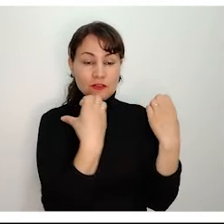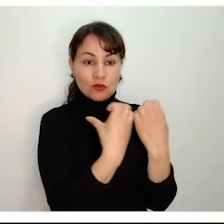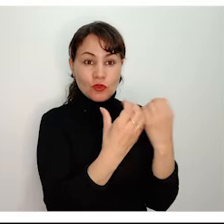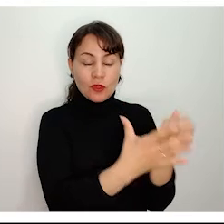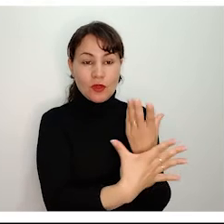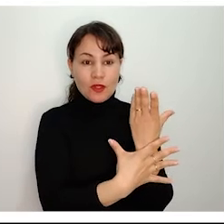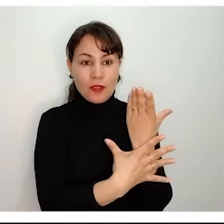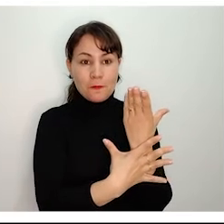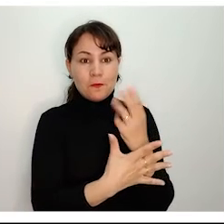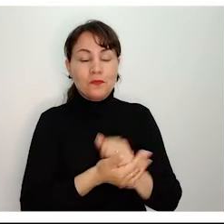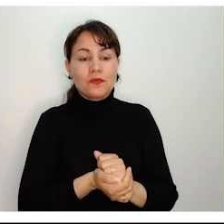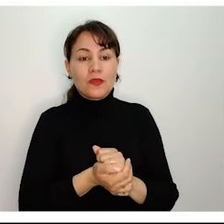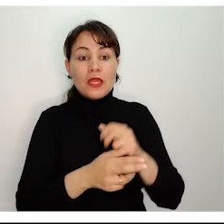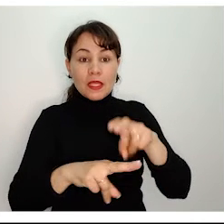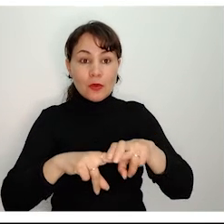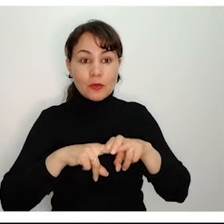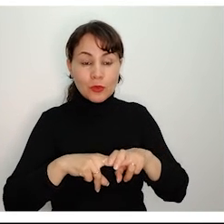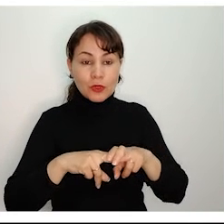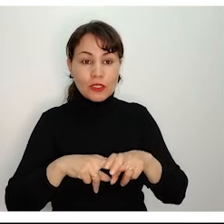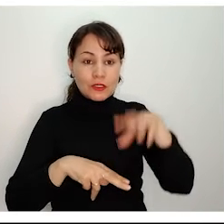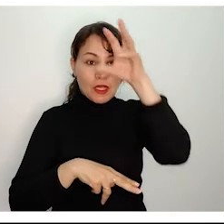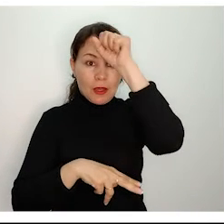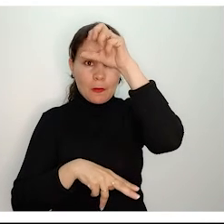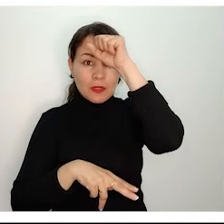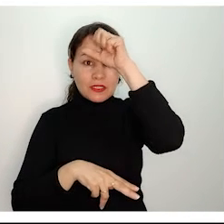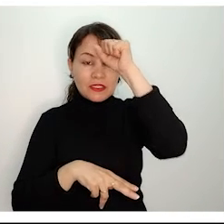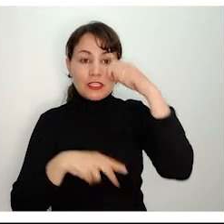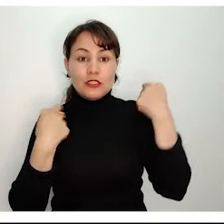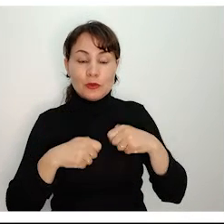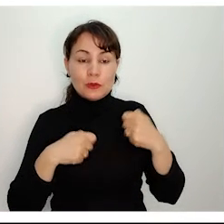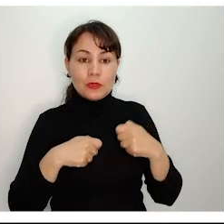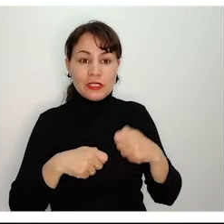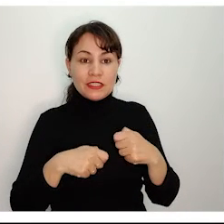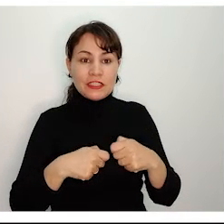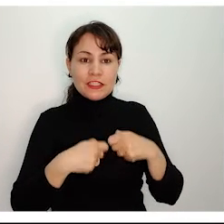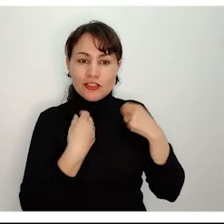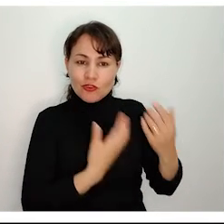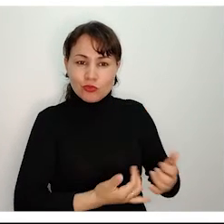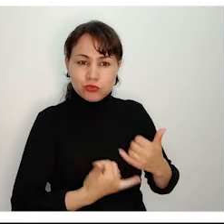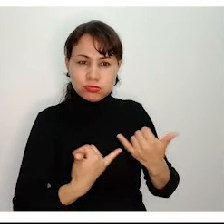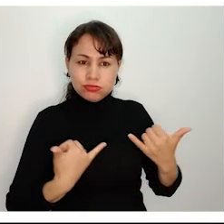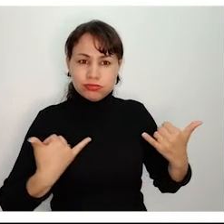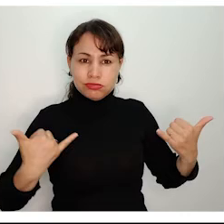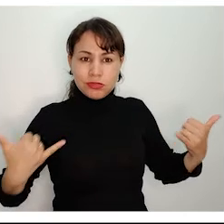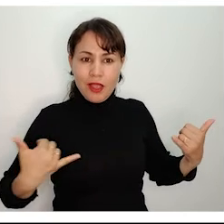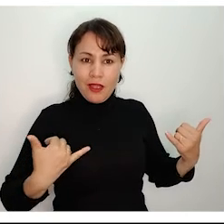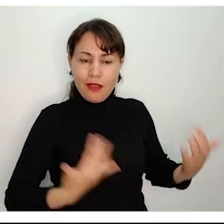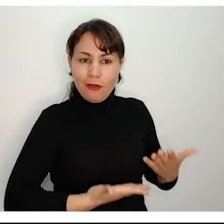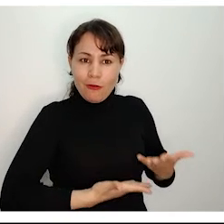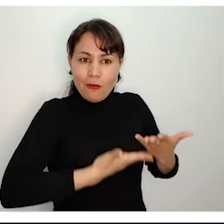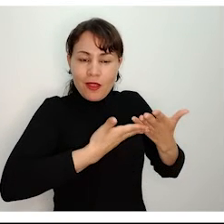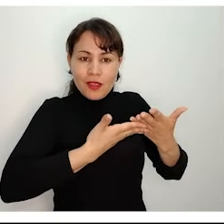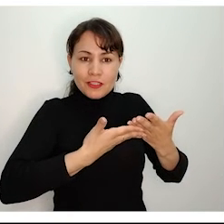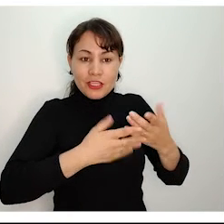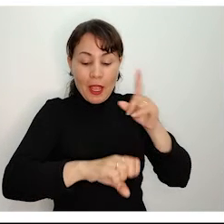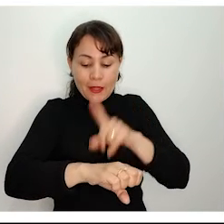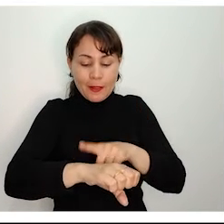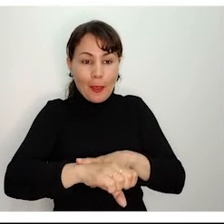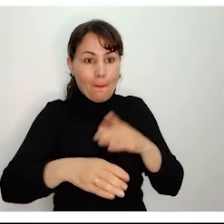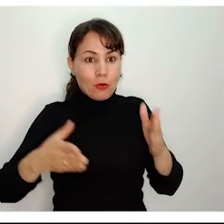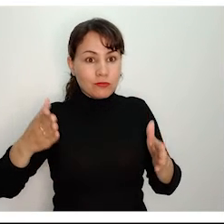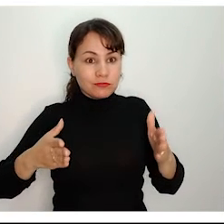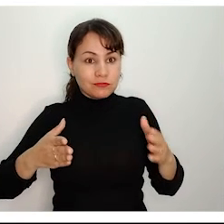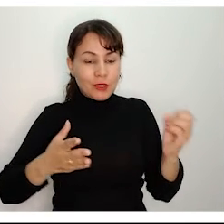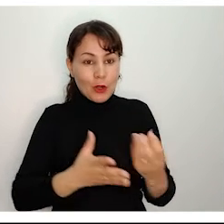químicas e estruturais acontecem. E é por isso que a aprendizagem precisa de energia e de tempo